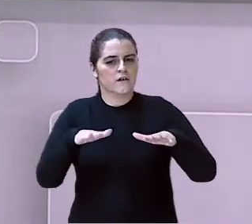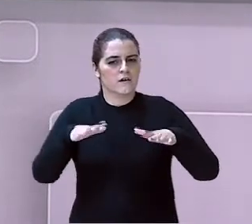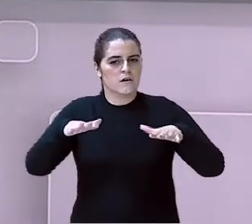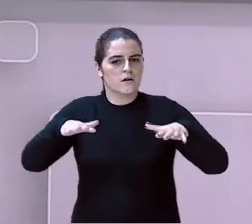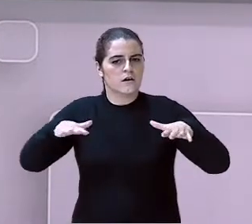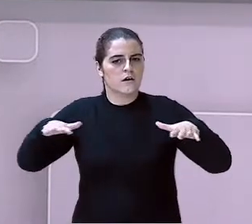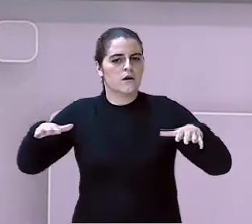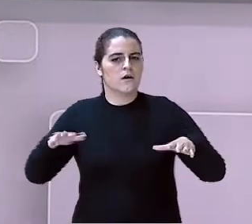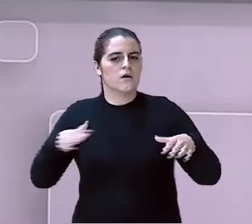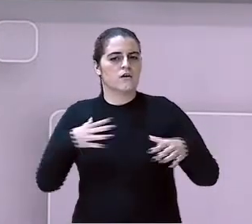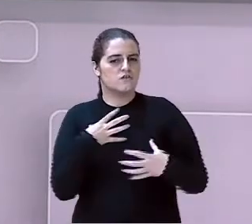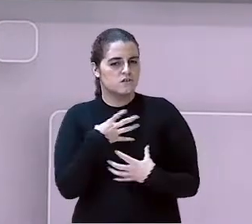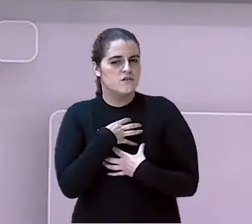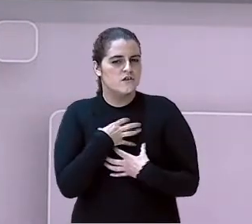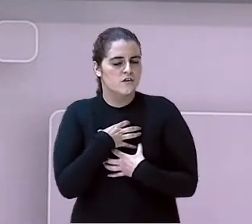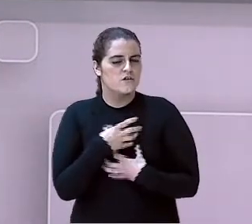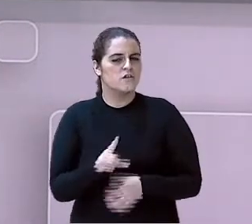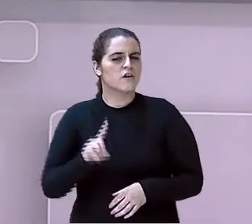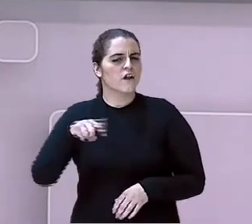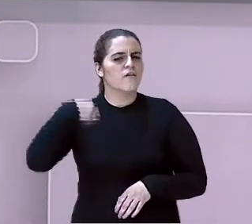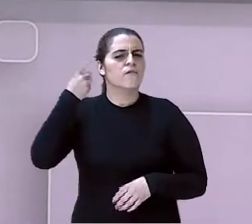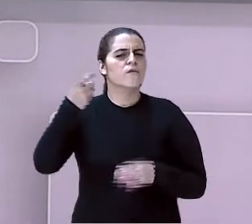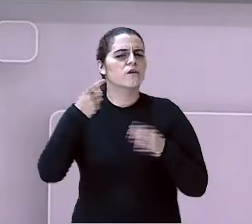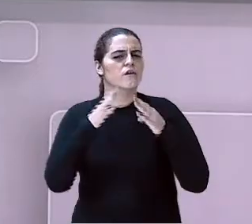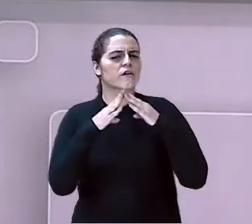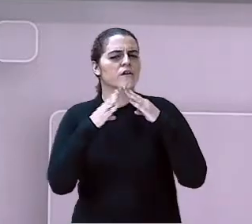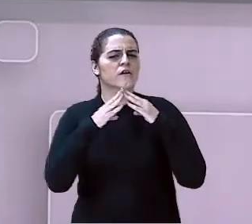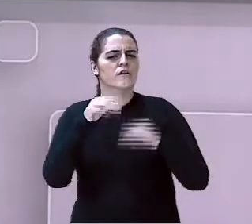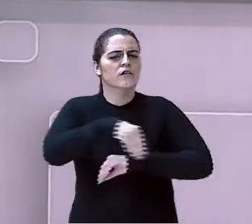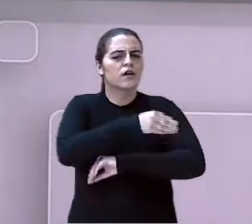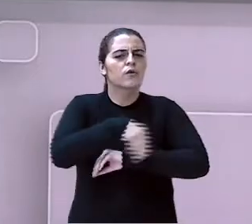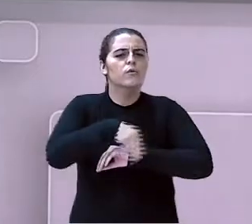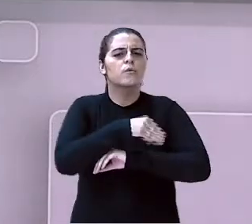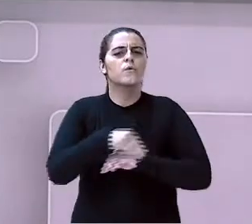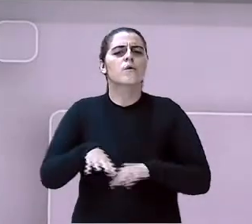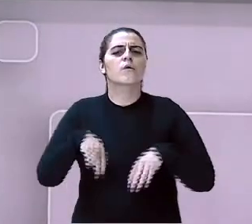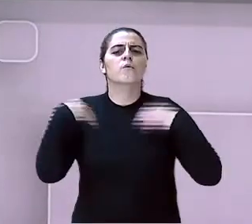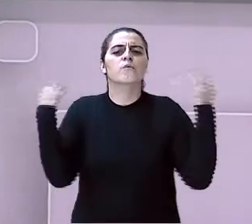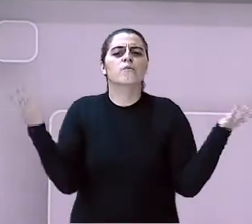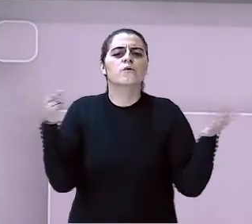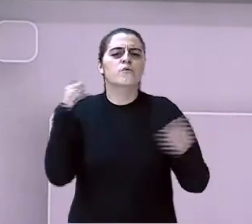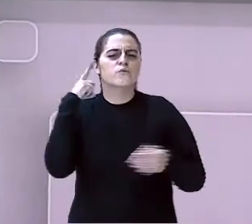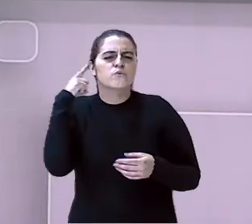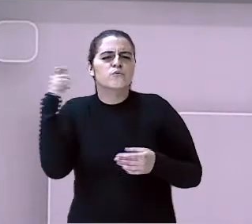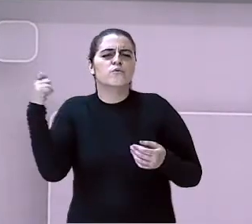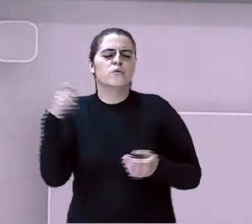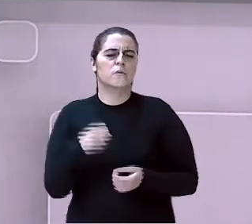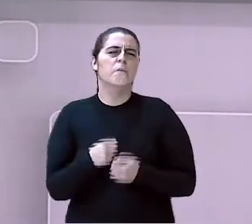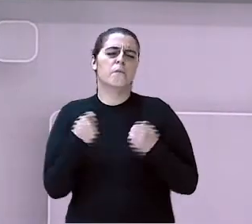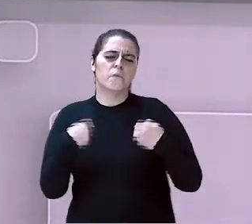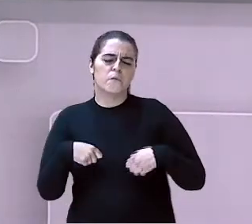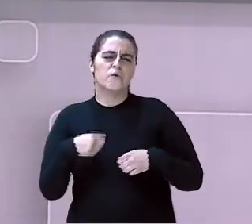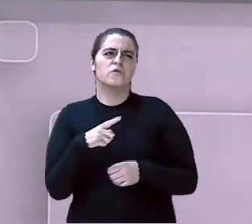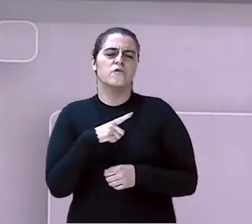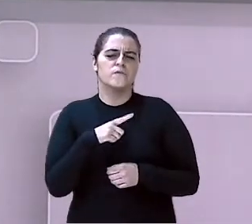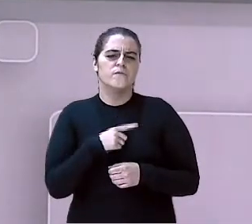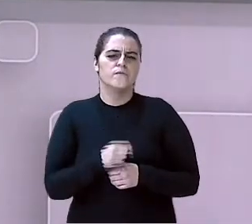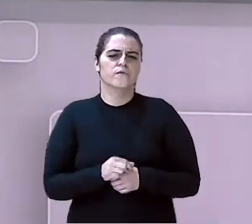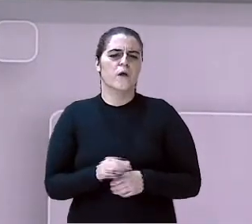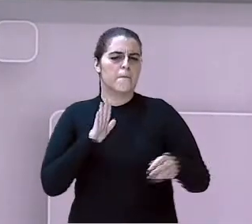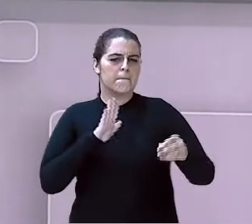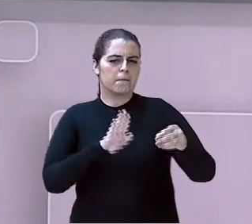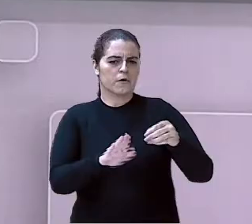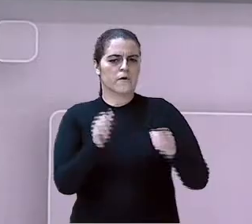que você pode encontrar lá fora, na rua. Quais sons poderiam ser? O som da buzina de